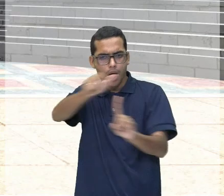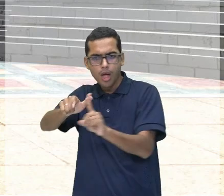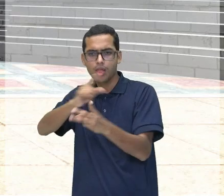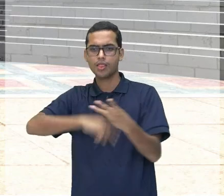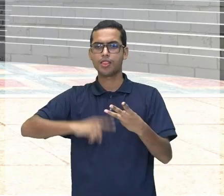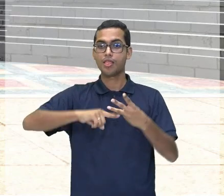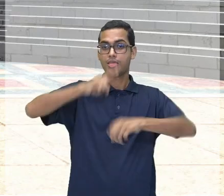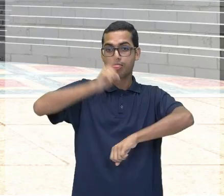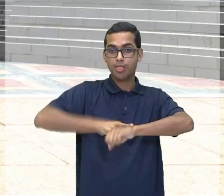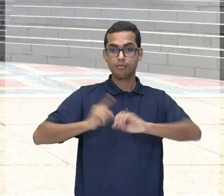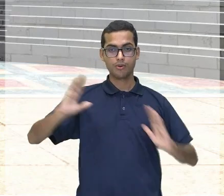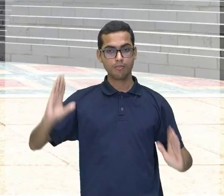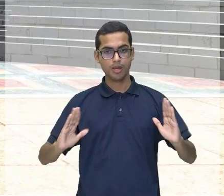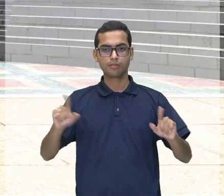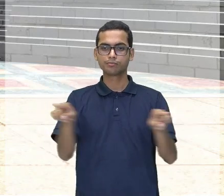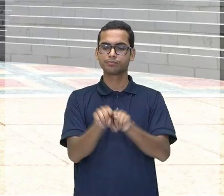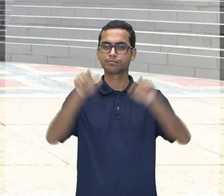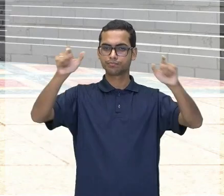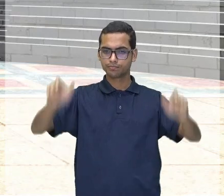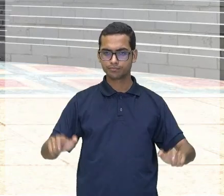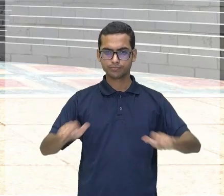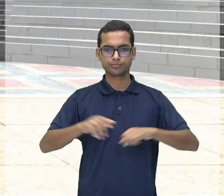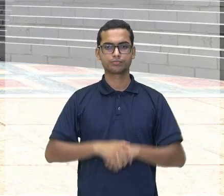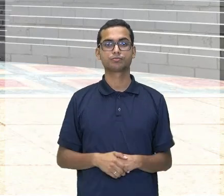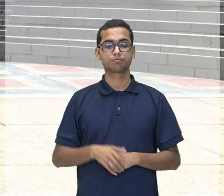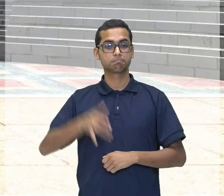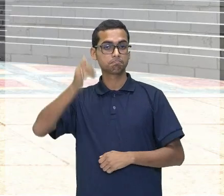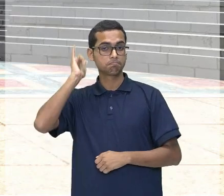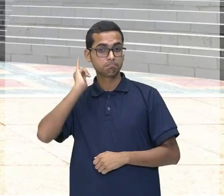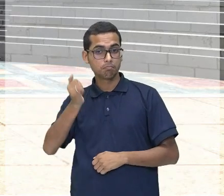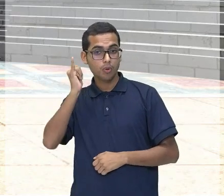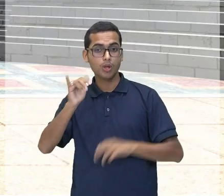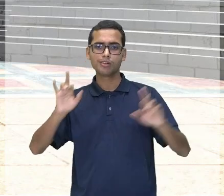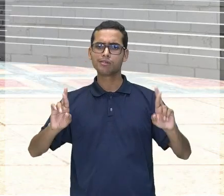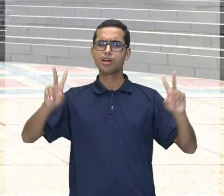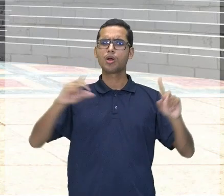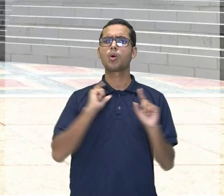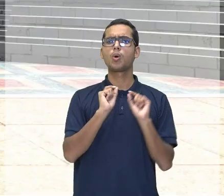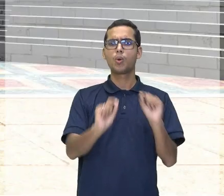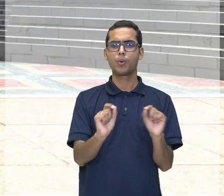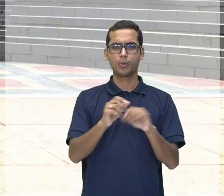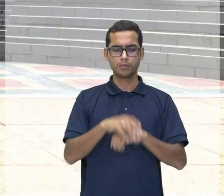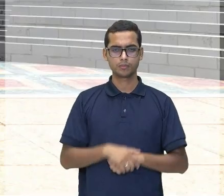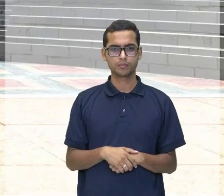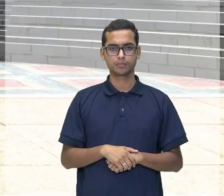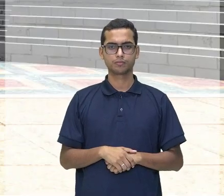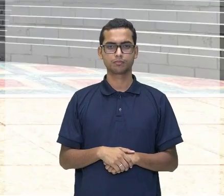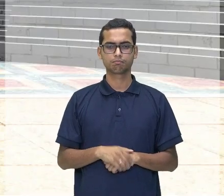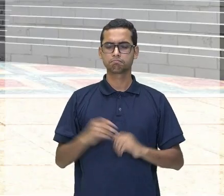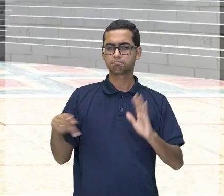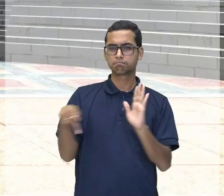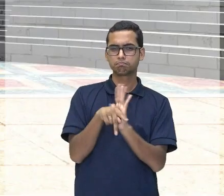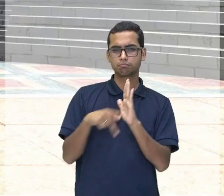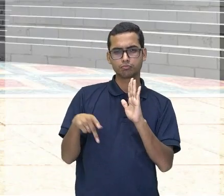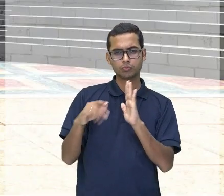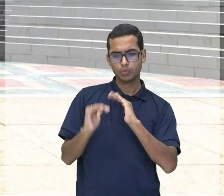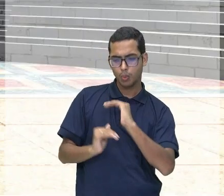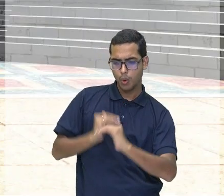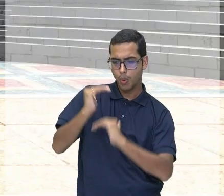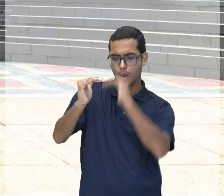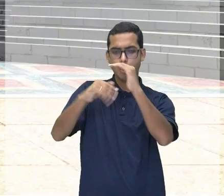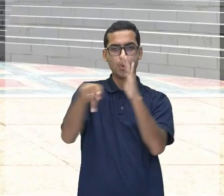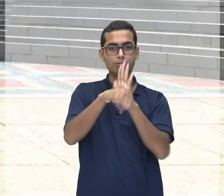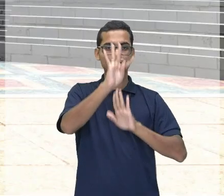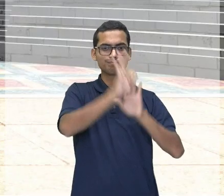lugar. Porém, aí diferente da narrativa, ele dispensa, né, o narrador. o próprio desenvolver do